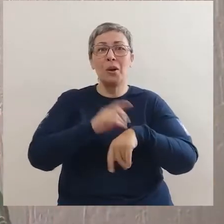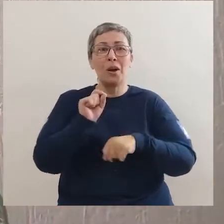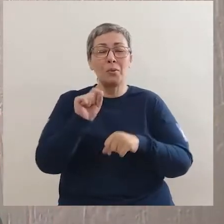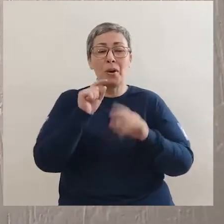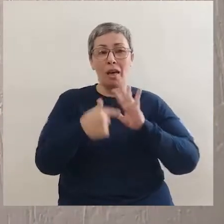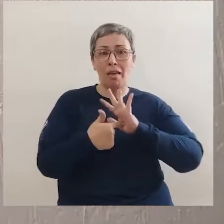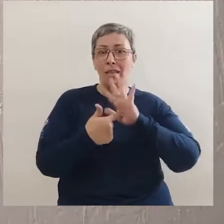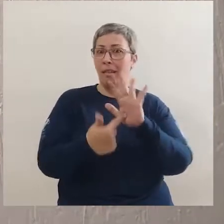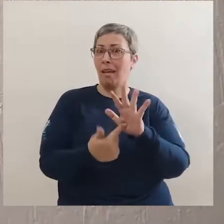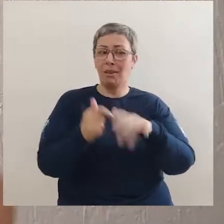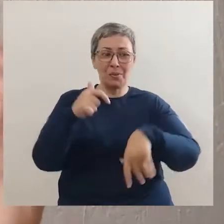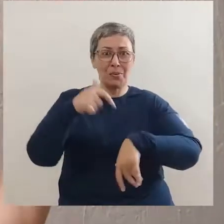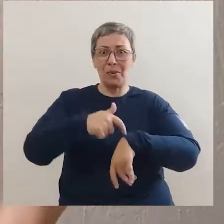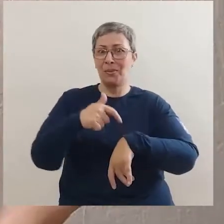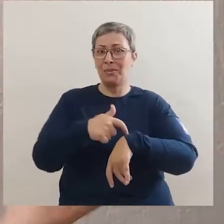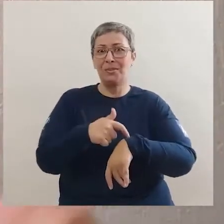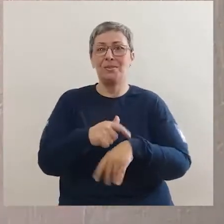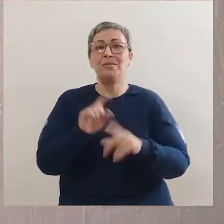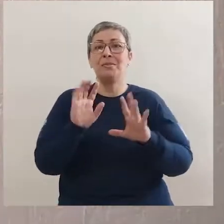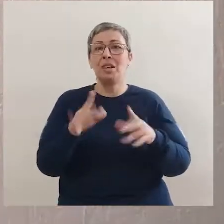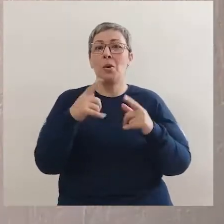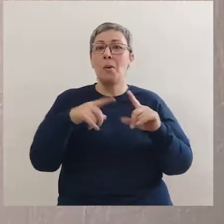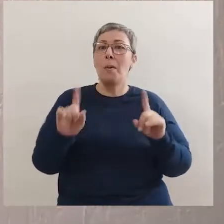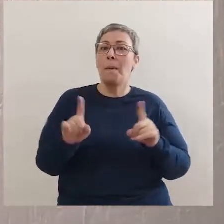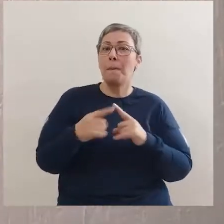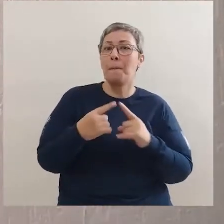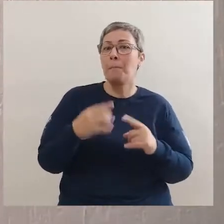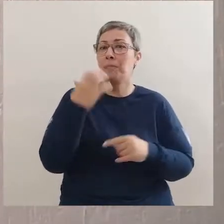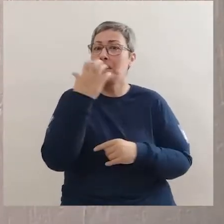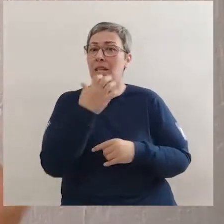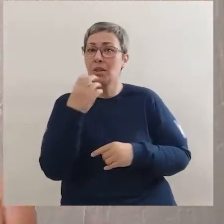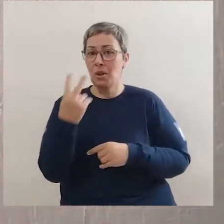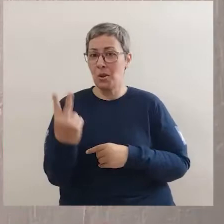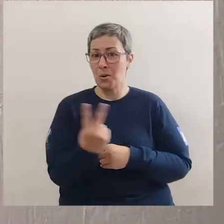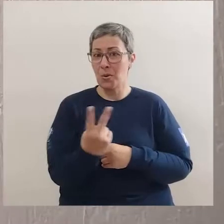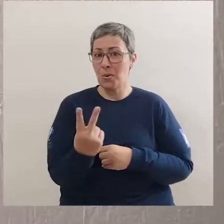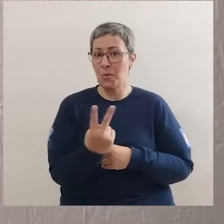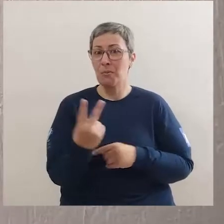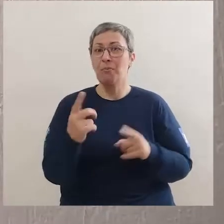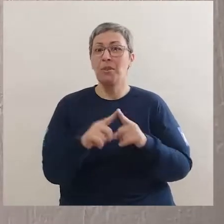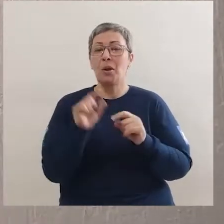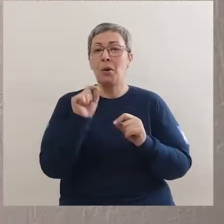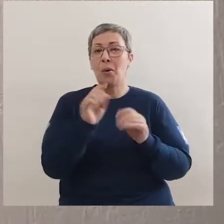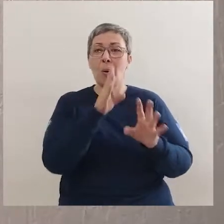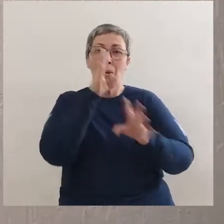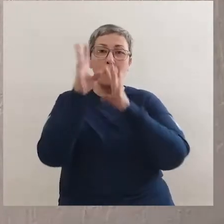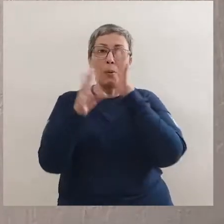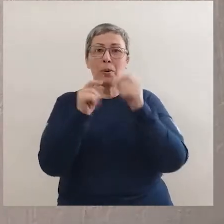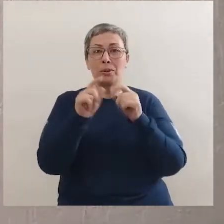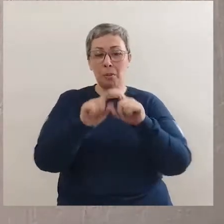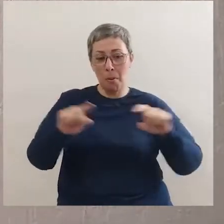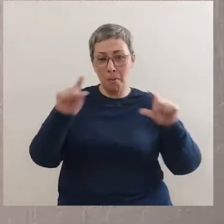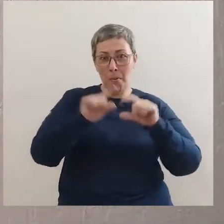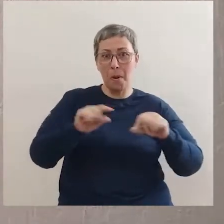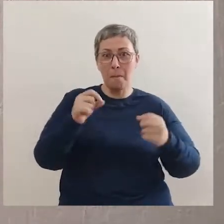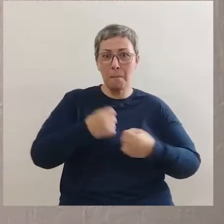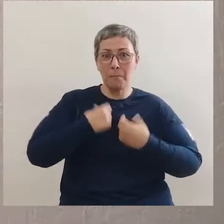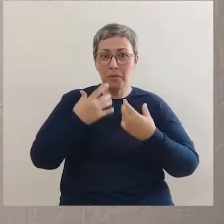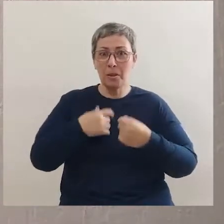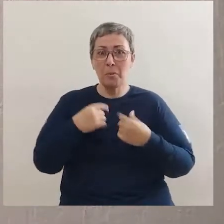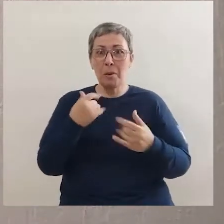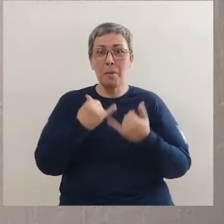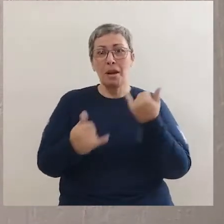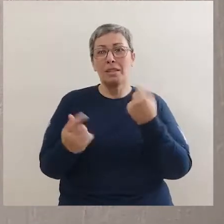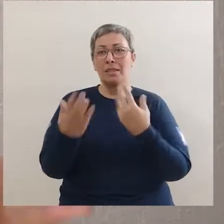na hora. Cantando sempre em duplas, ao improvisar versos, os repentistas, eles dialogam um